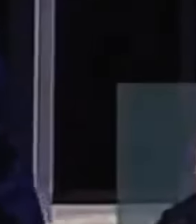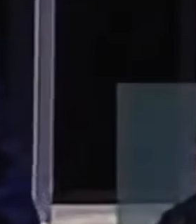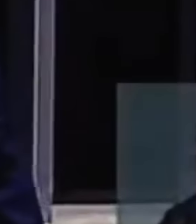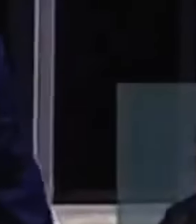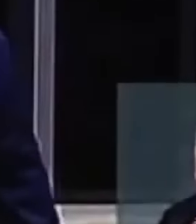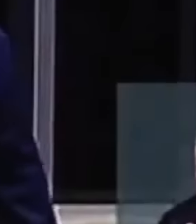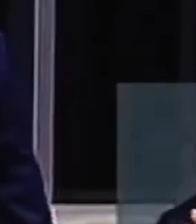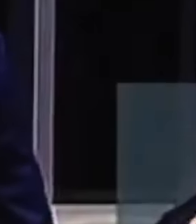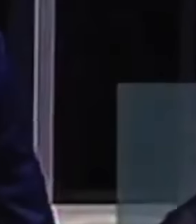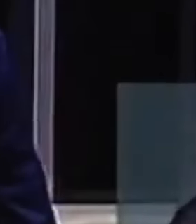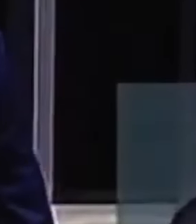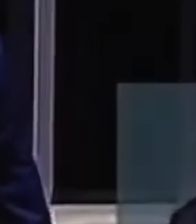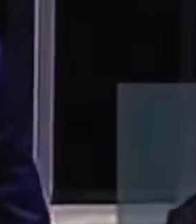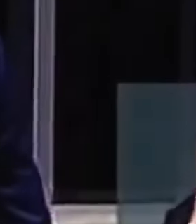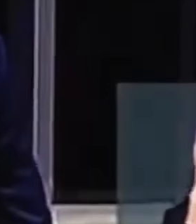ter roubado só